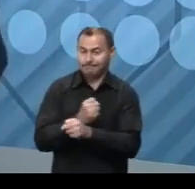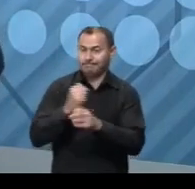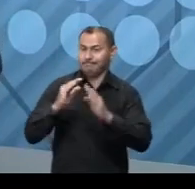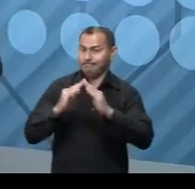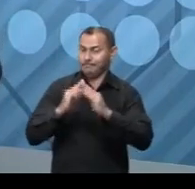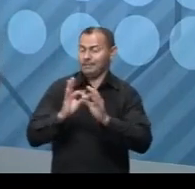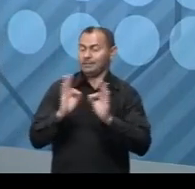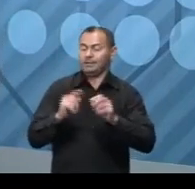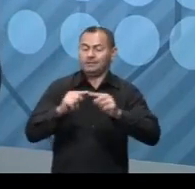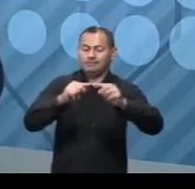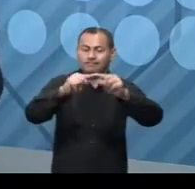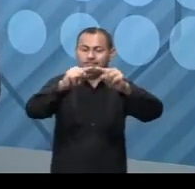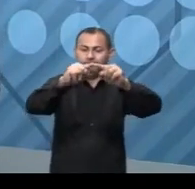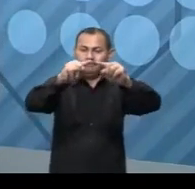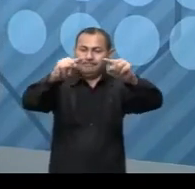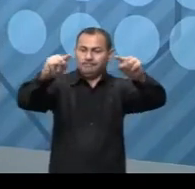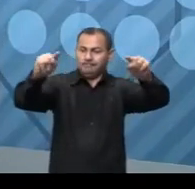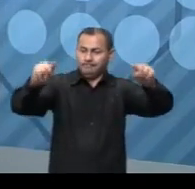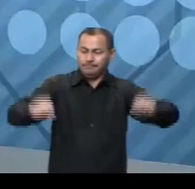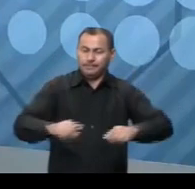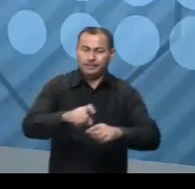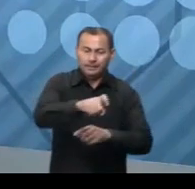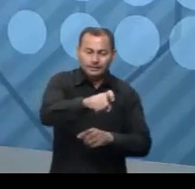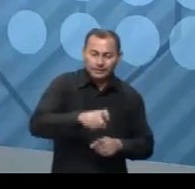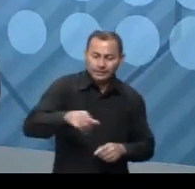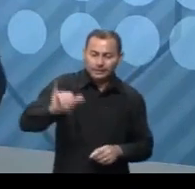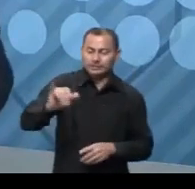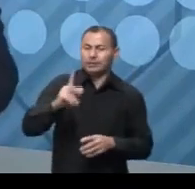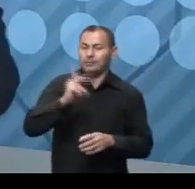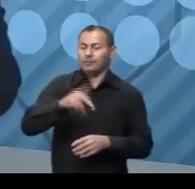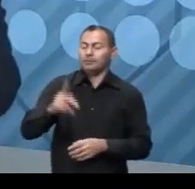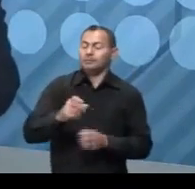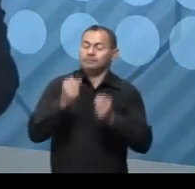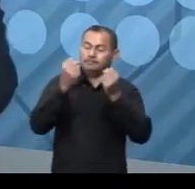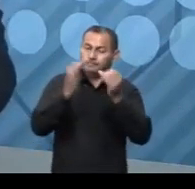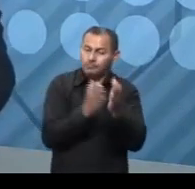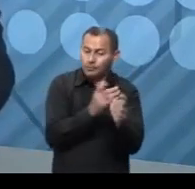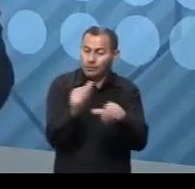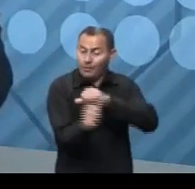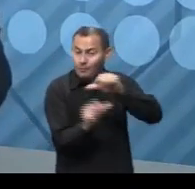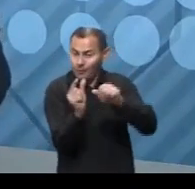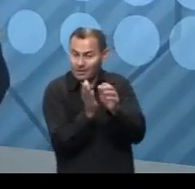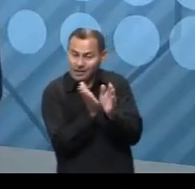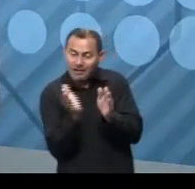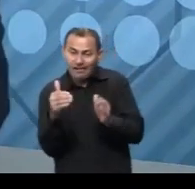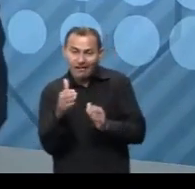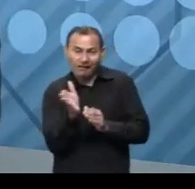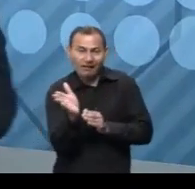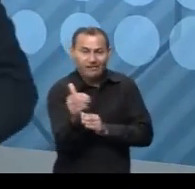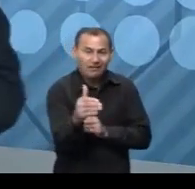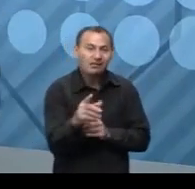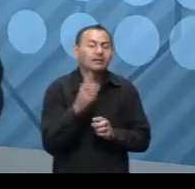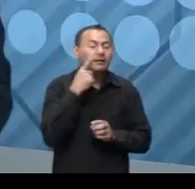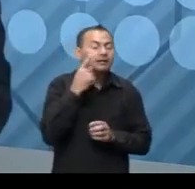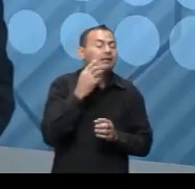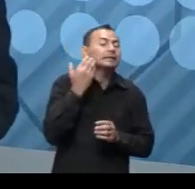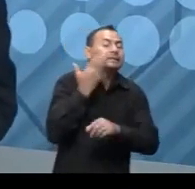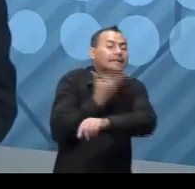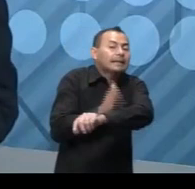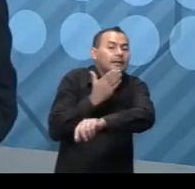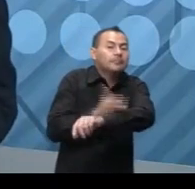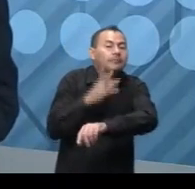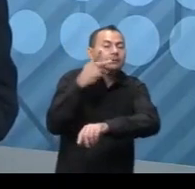obra quadradinha ali no eixo XY certinho. O professor deu uma deslocada nela, tá bom? Para complicar, para você